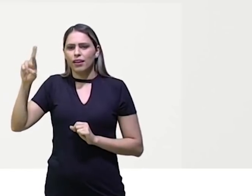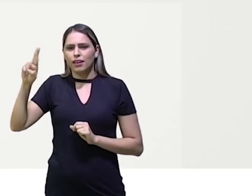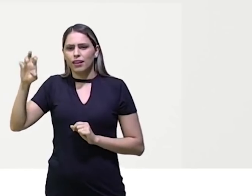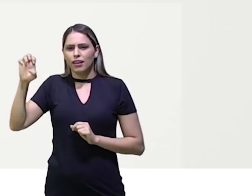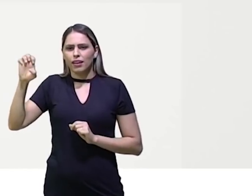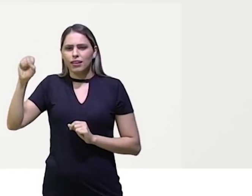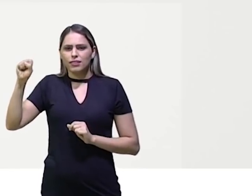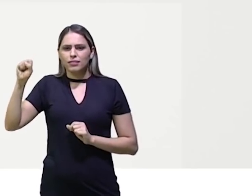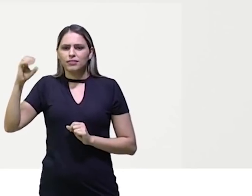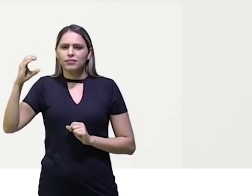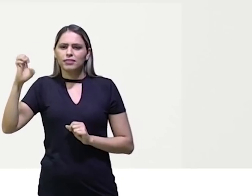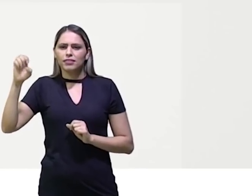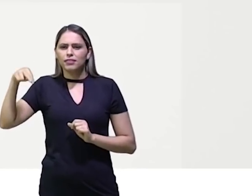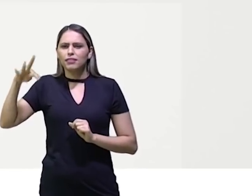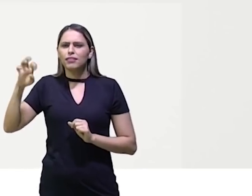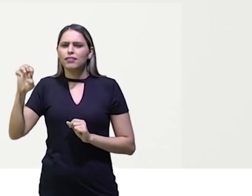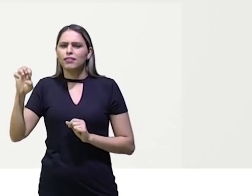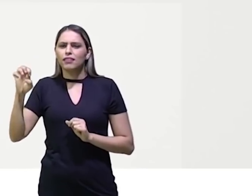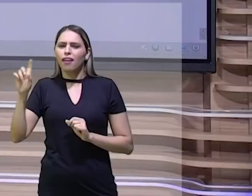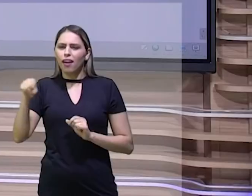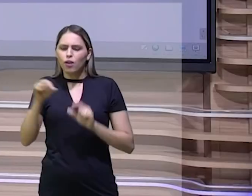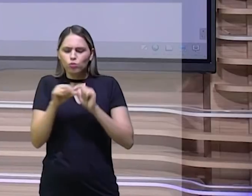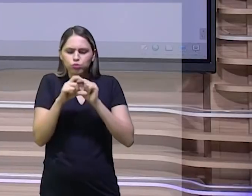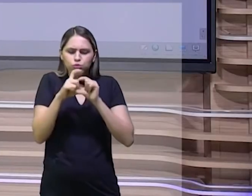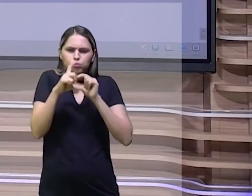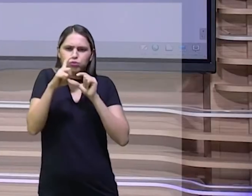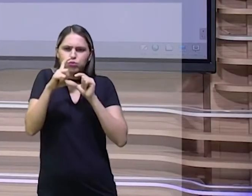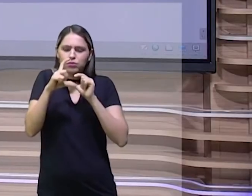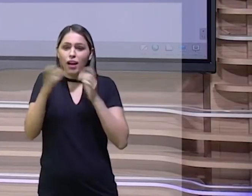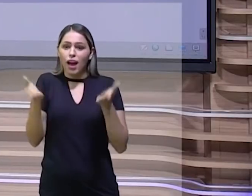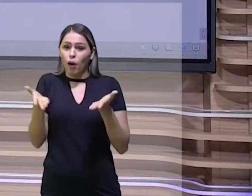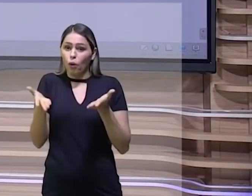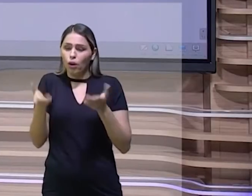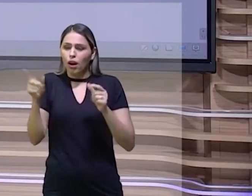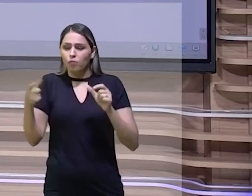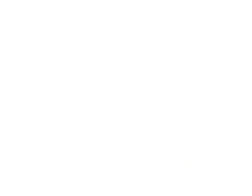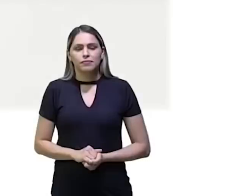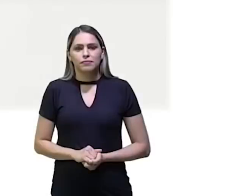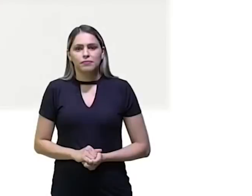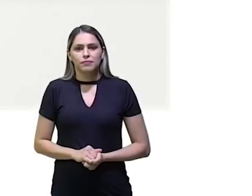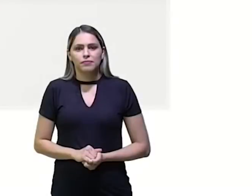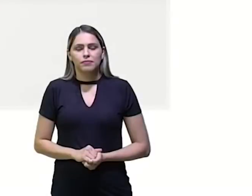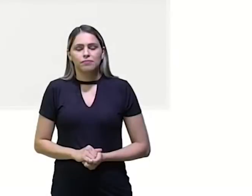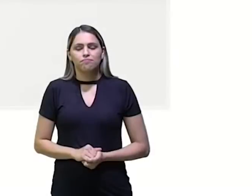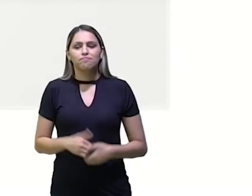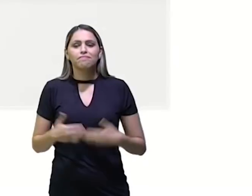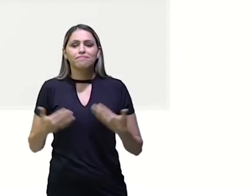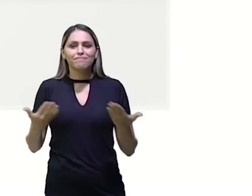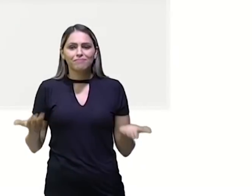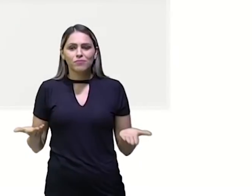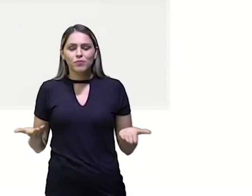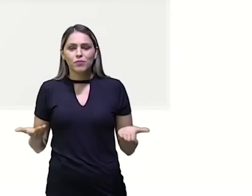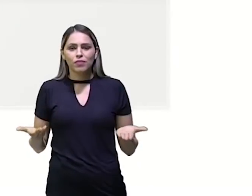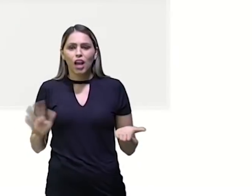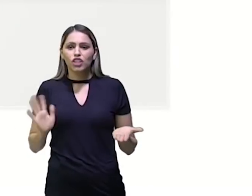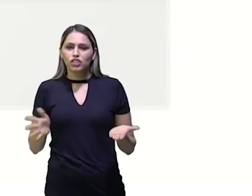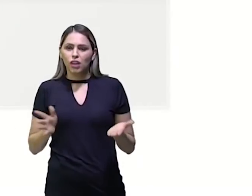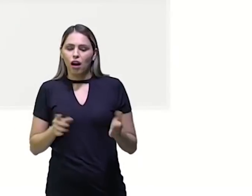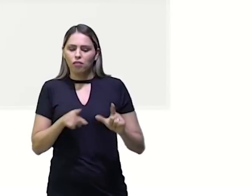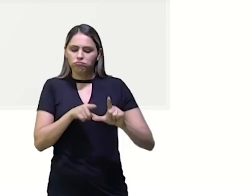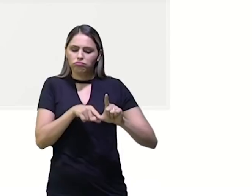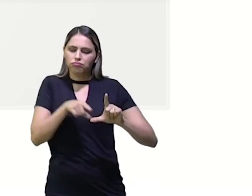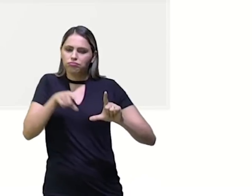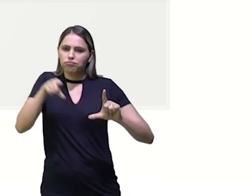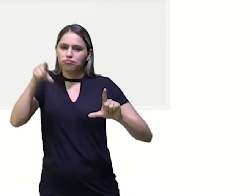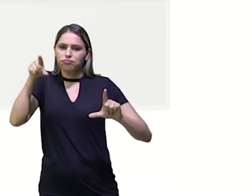dentro dos balões. Agora vamos fazer a ordem decrescente? Então, fizemos o crescente,